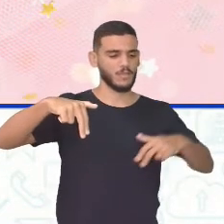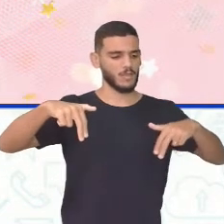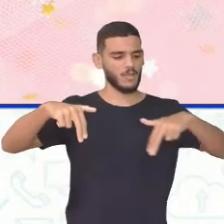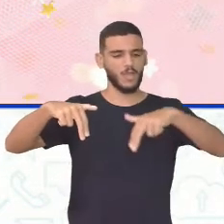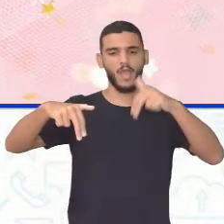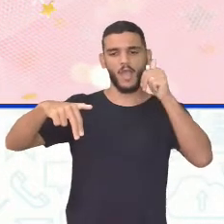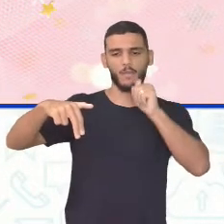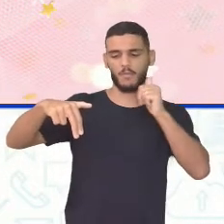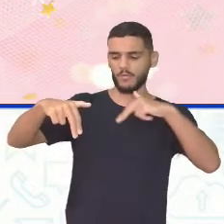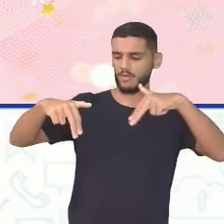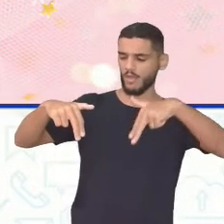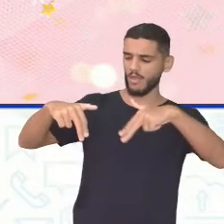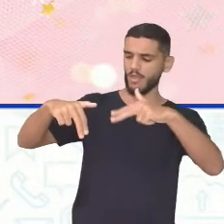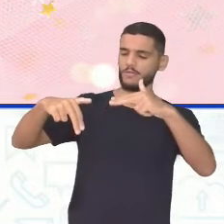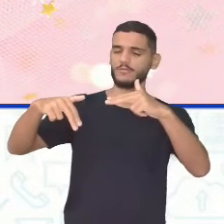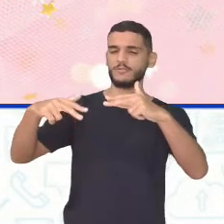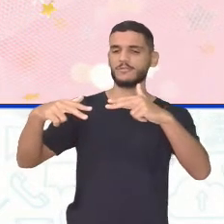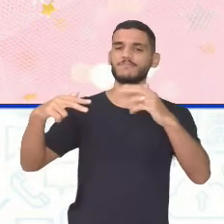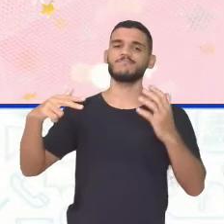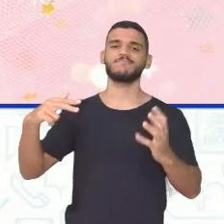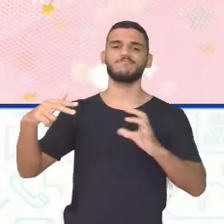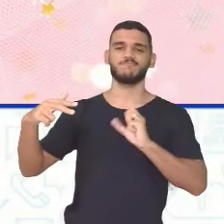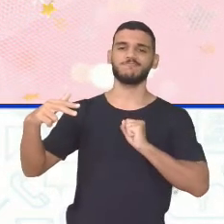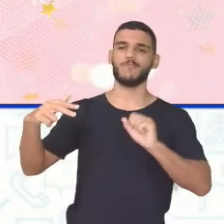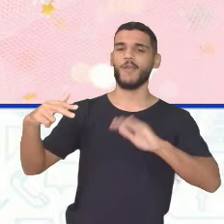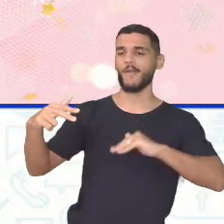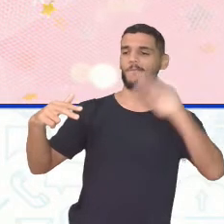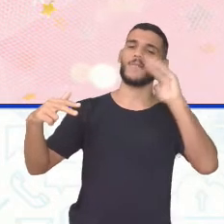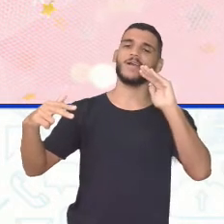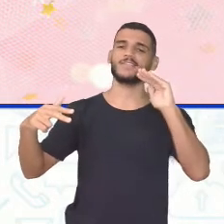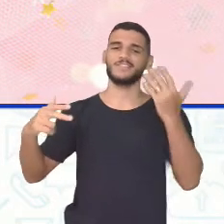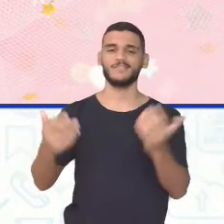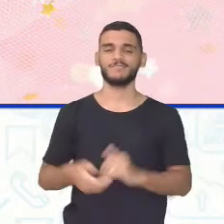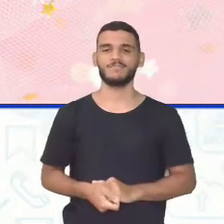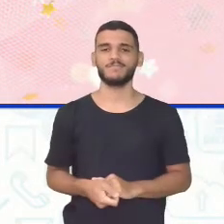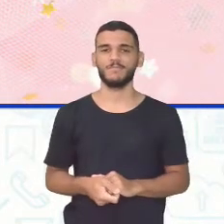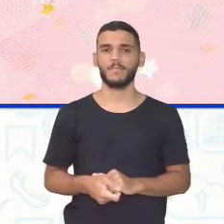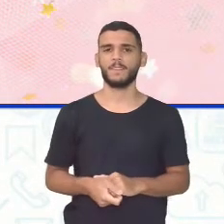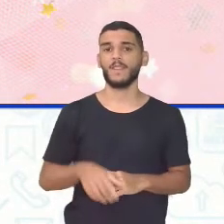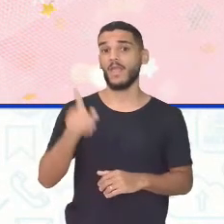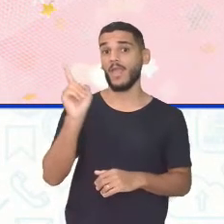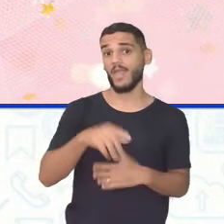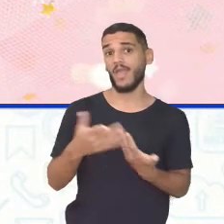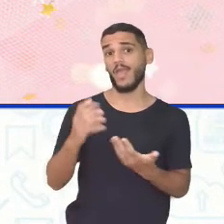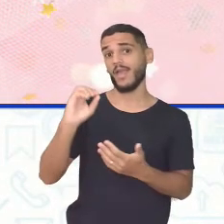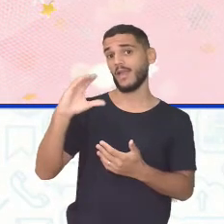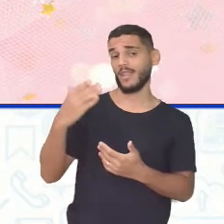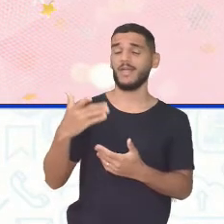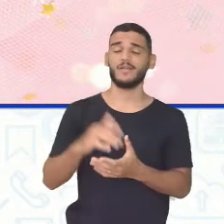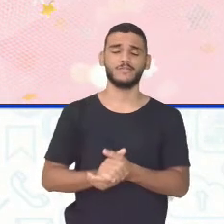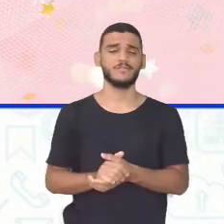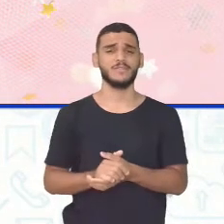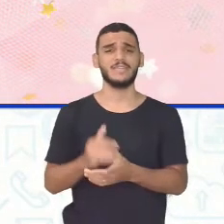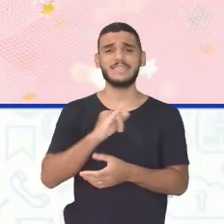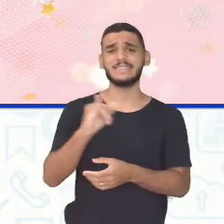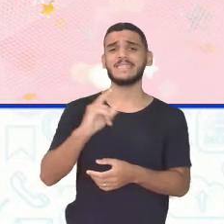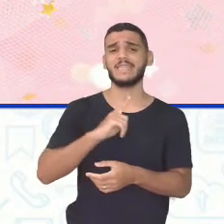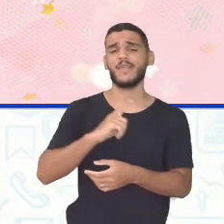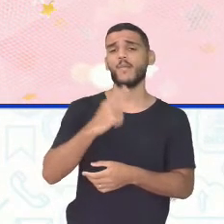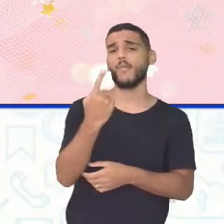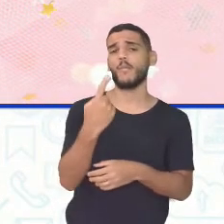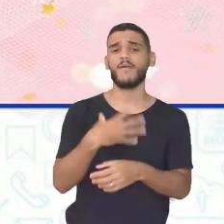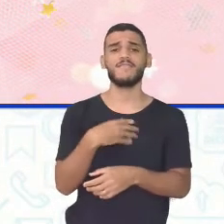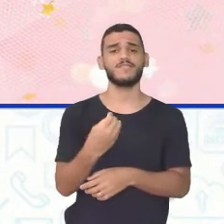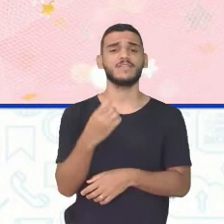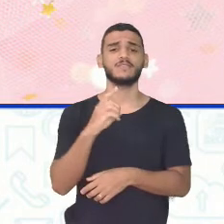como ela começa a história, Sim. porque é o óbvio, veja, se eu só tenho uma filha, é óbvio que eu vou gostar mais dela do que